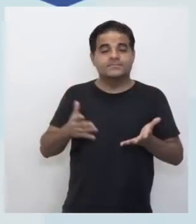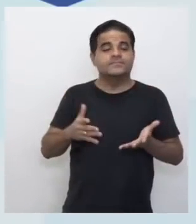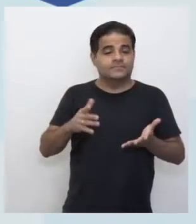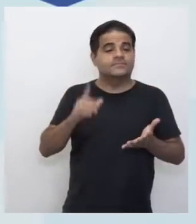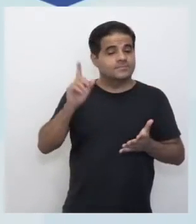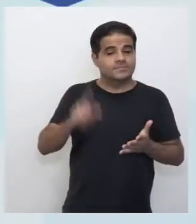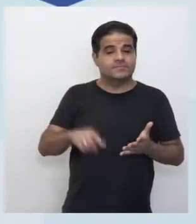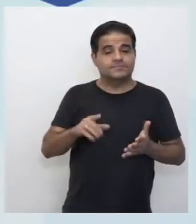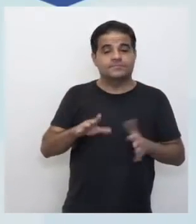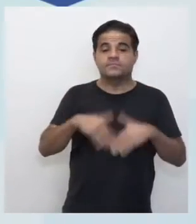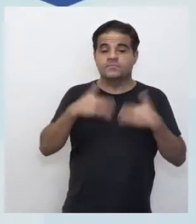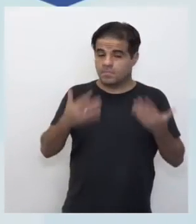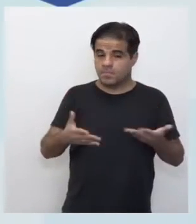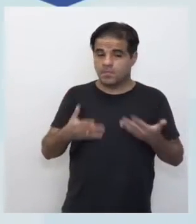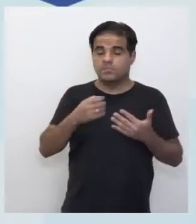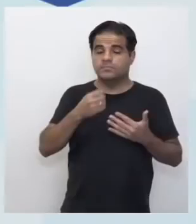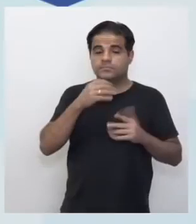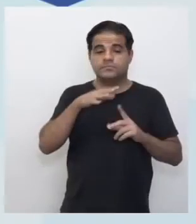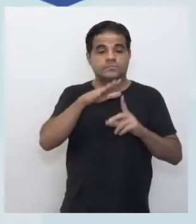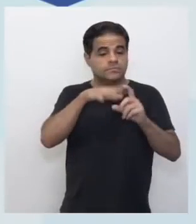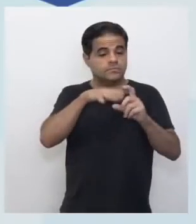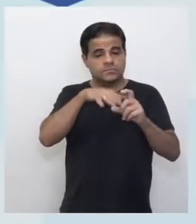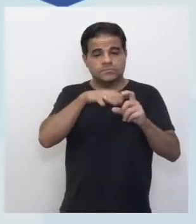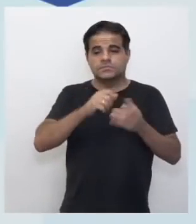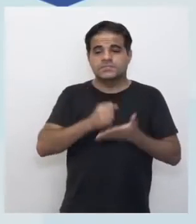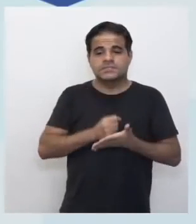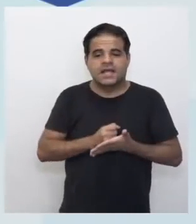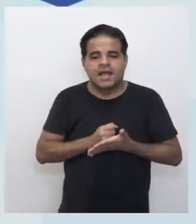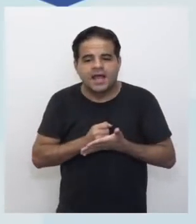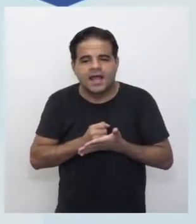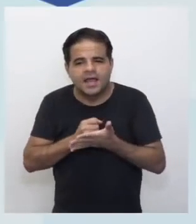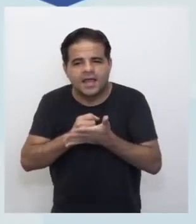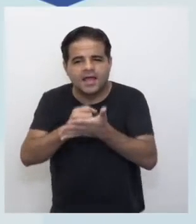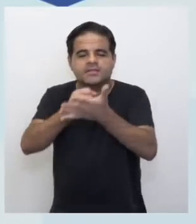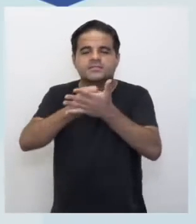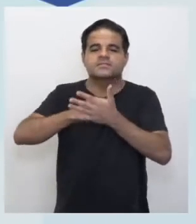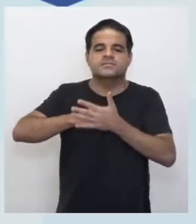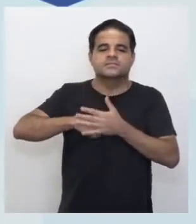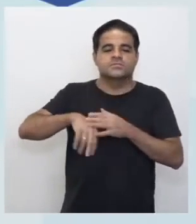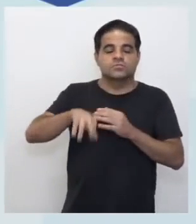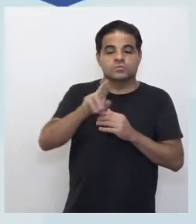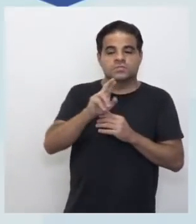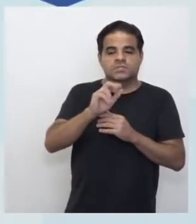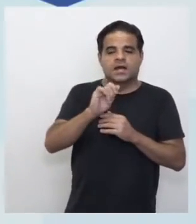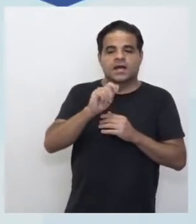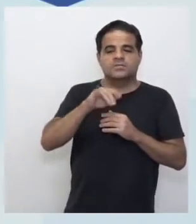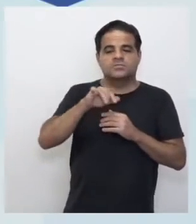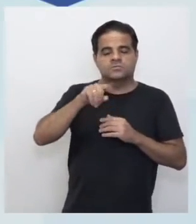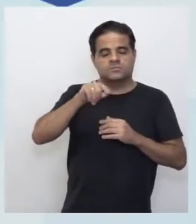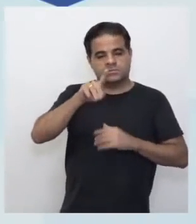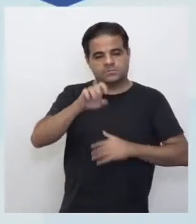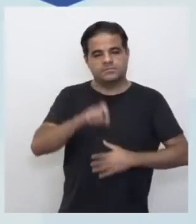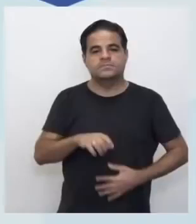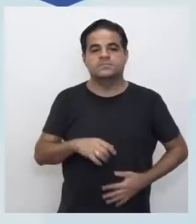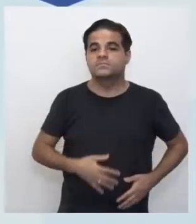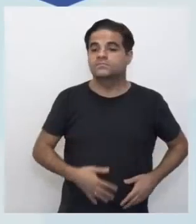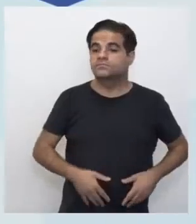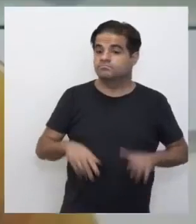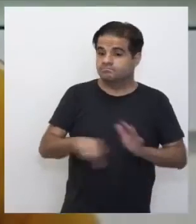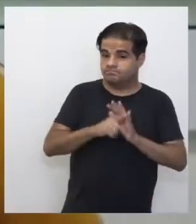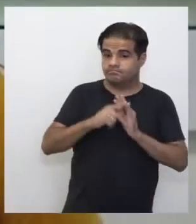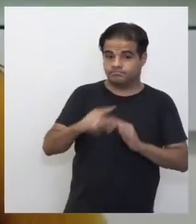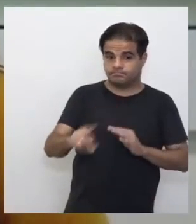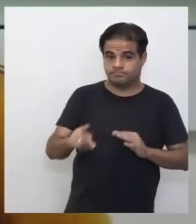né? E, bom, o mito carrega a sua racionalidade, ele tem a sua racionalidade, uma racionalidade